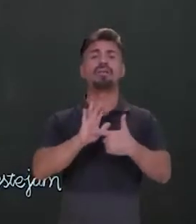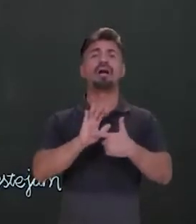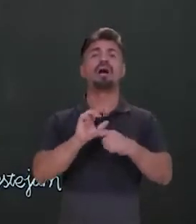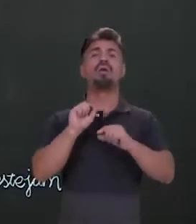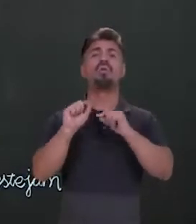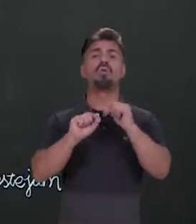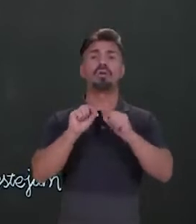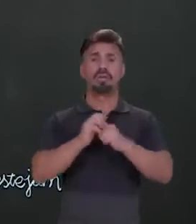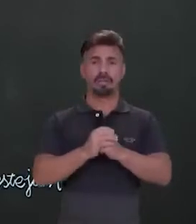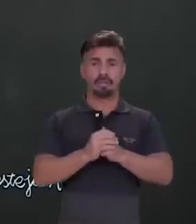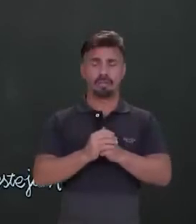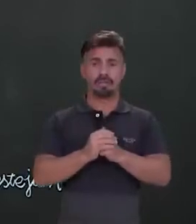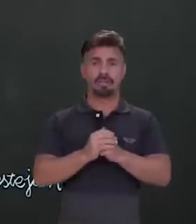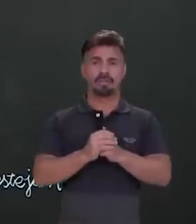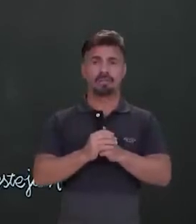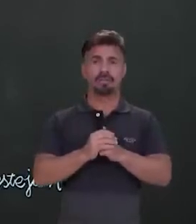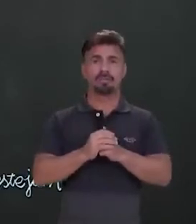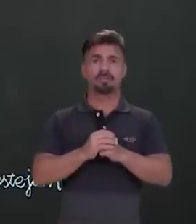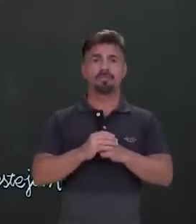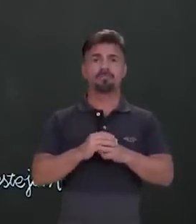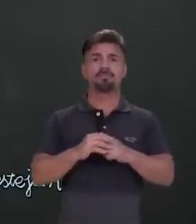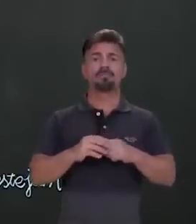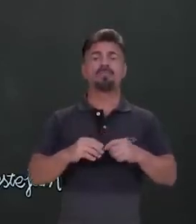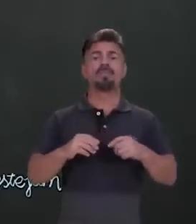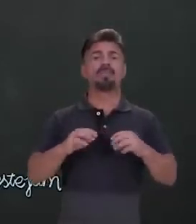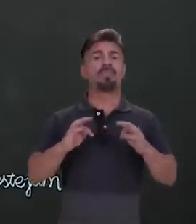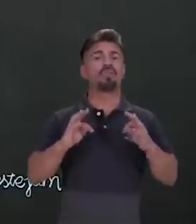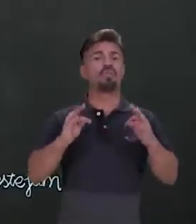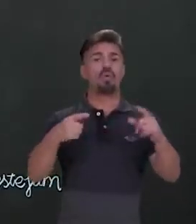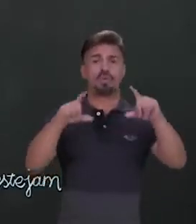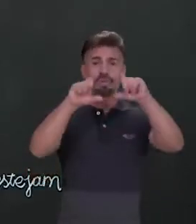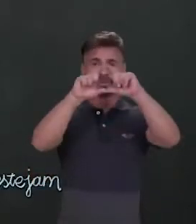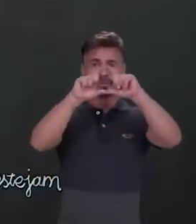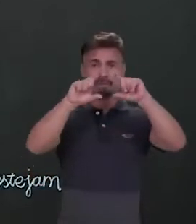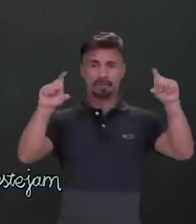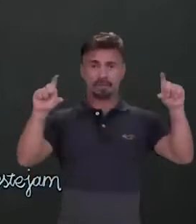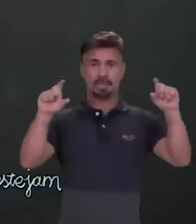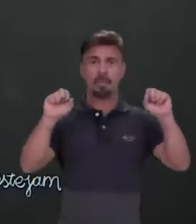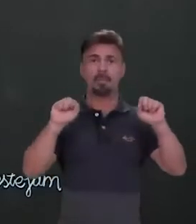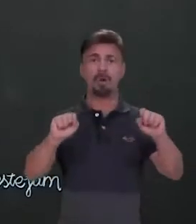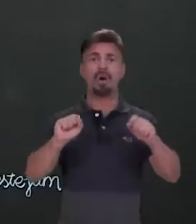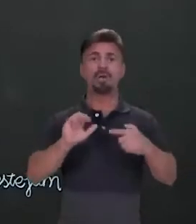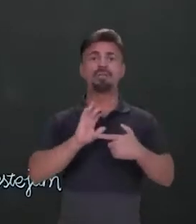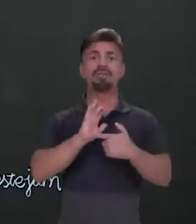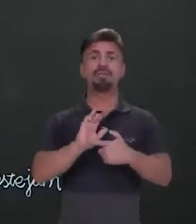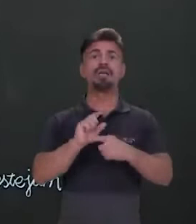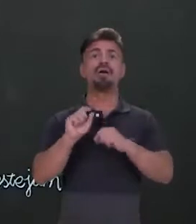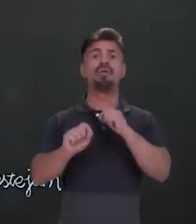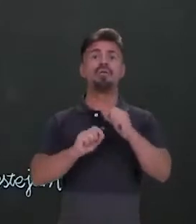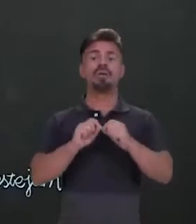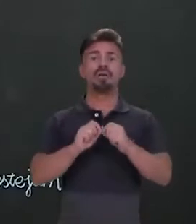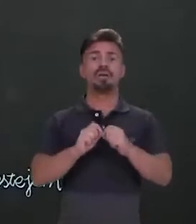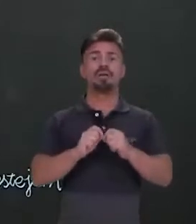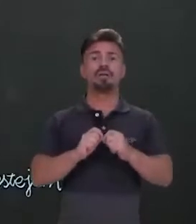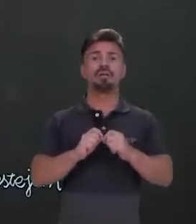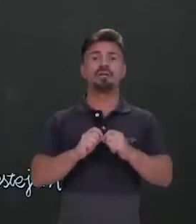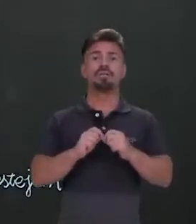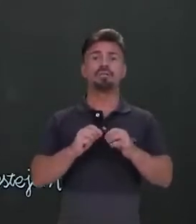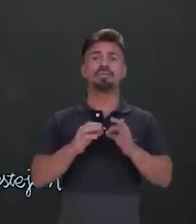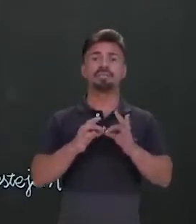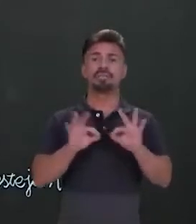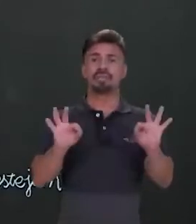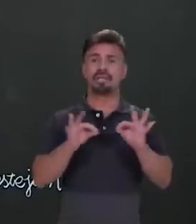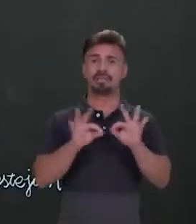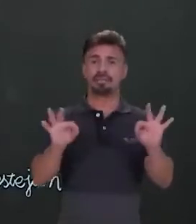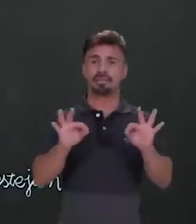representar outras funções sintáticas, ou seja, toda essa oração pode representar outra função sintática.